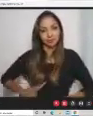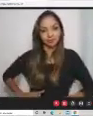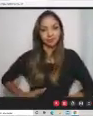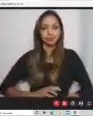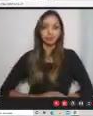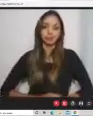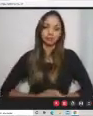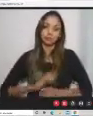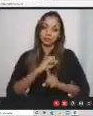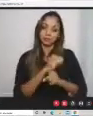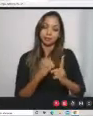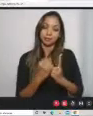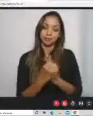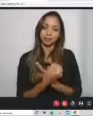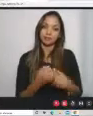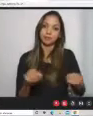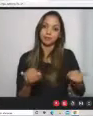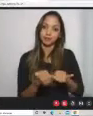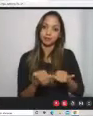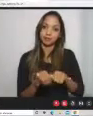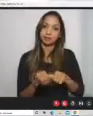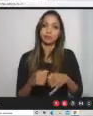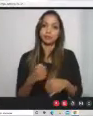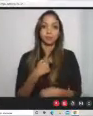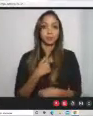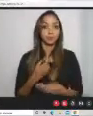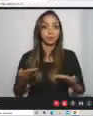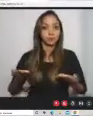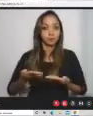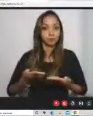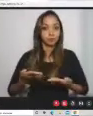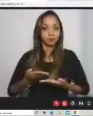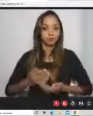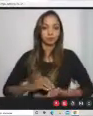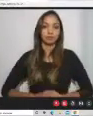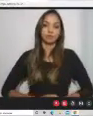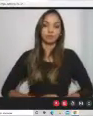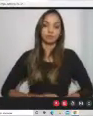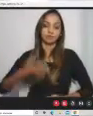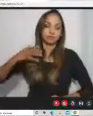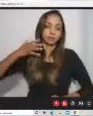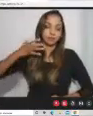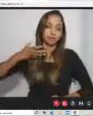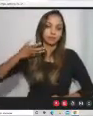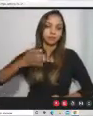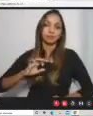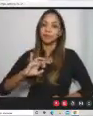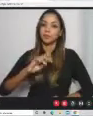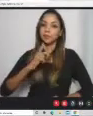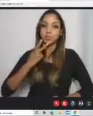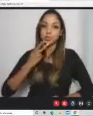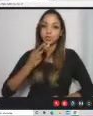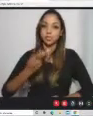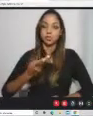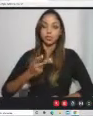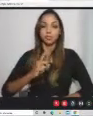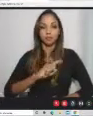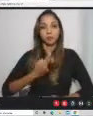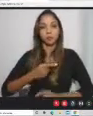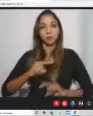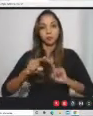sociedade Parnamirim. Venho aqui hoje só para falar um pouco do nosso projeto